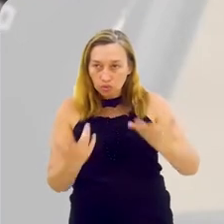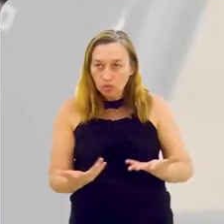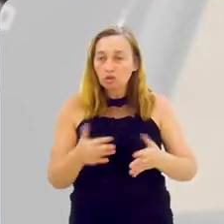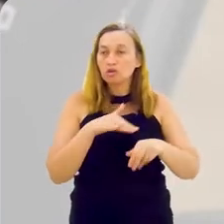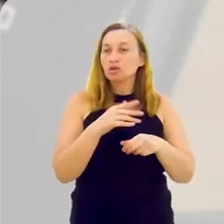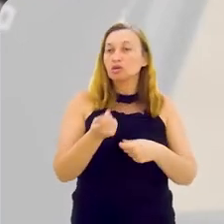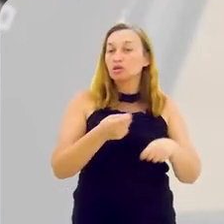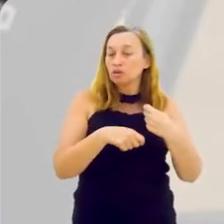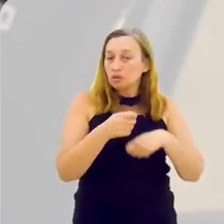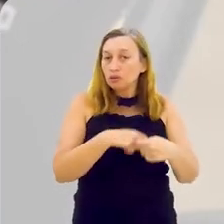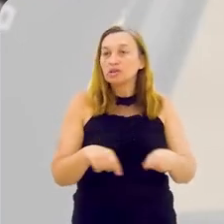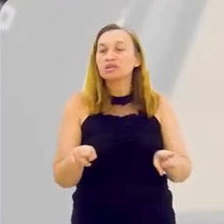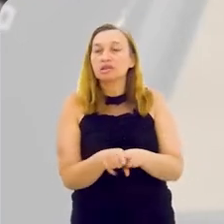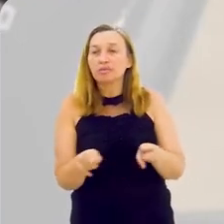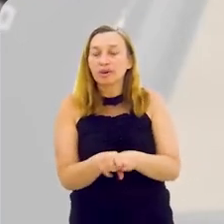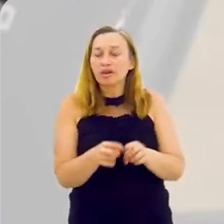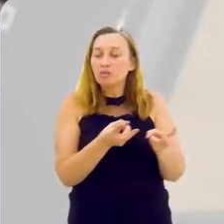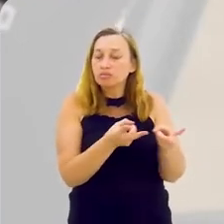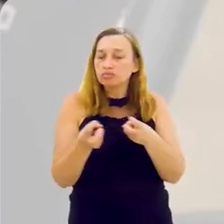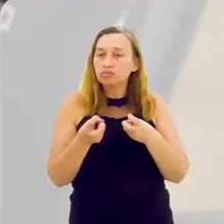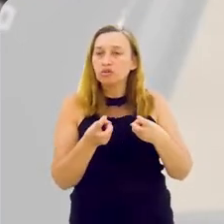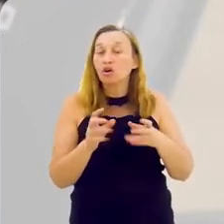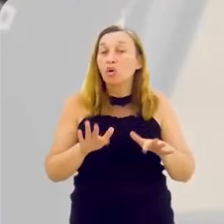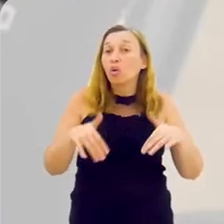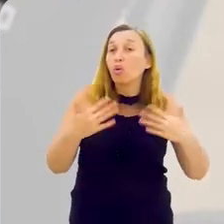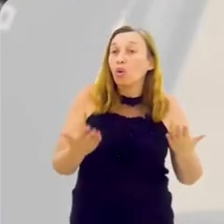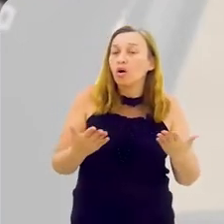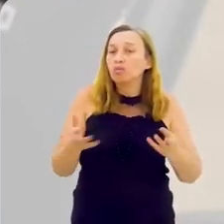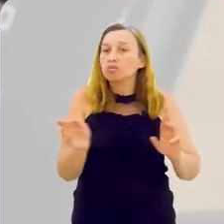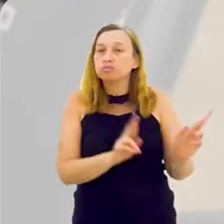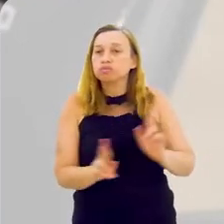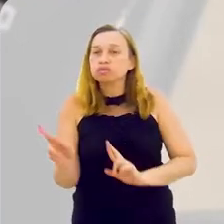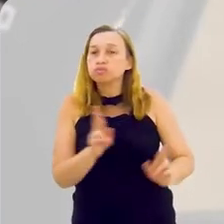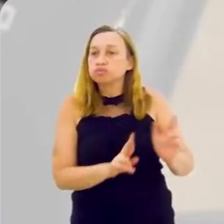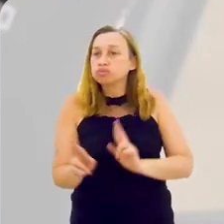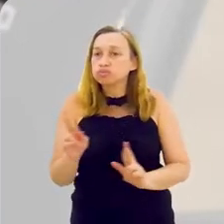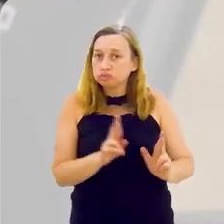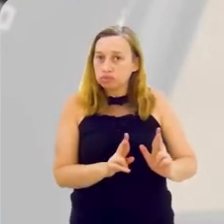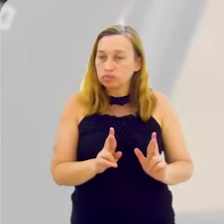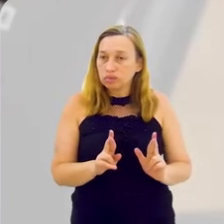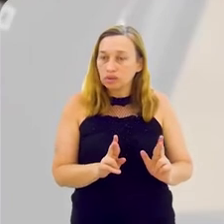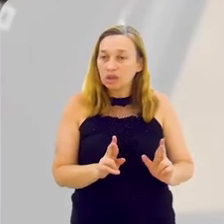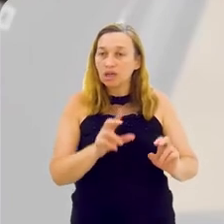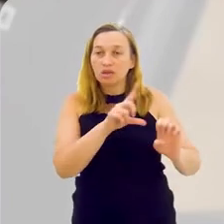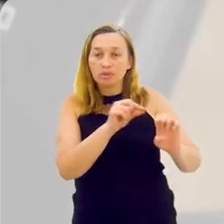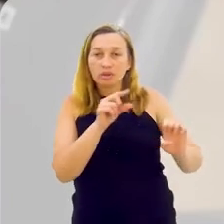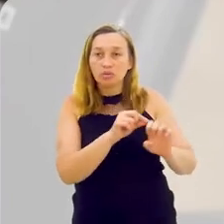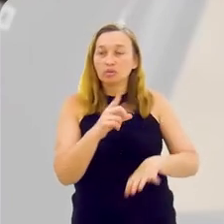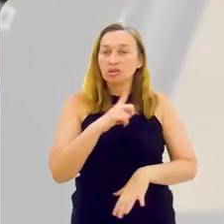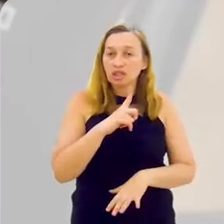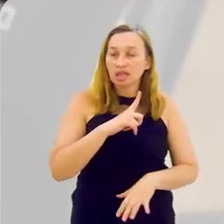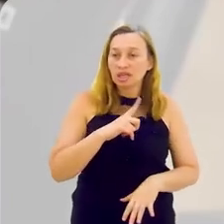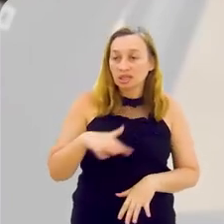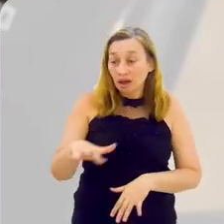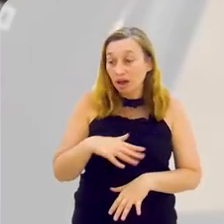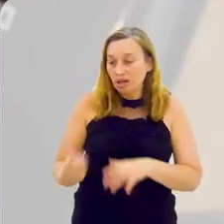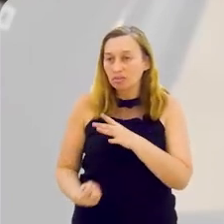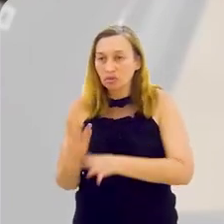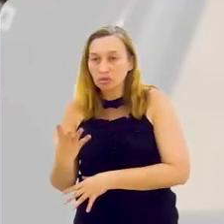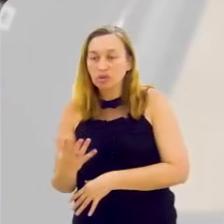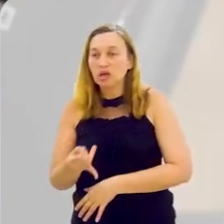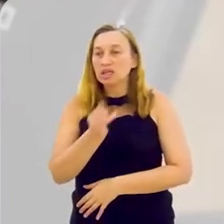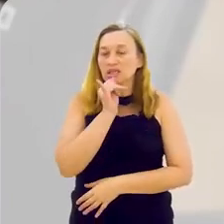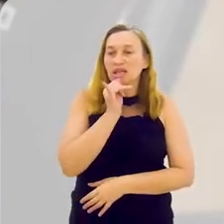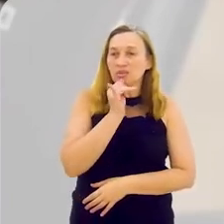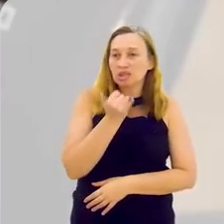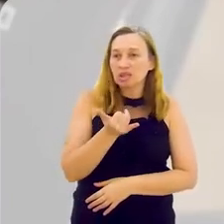Muitos desconhecem o impacto deles nos seus negócios. Ao mesmo tempo, identificar quais são as relações que esse empreendedor